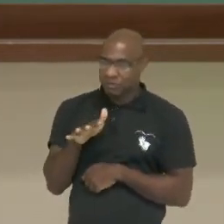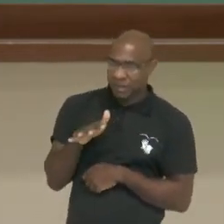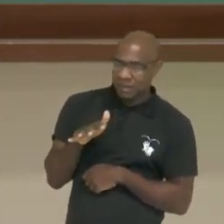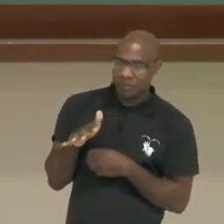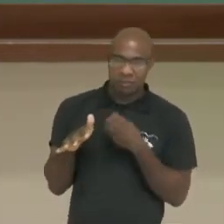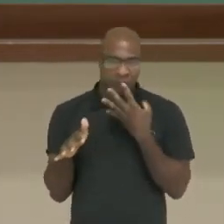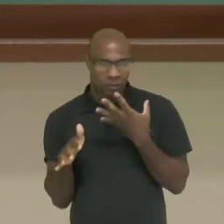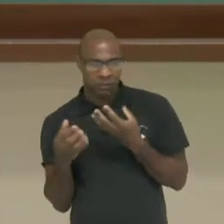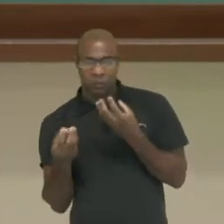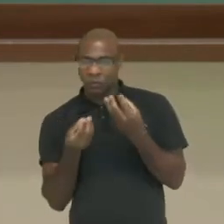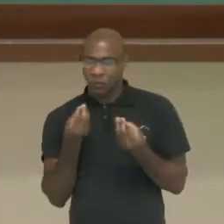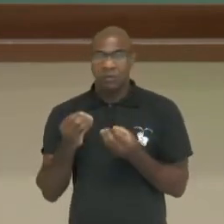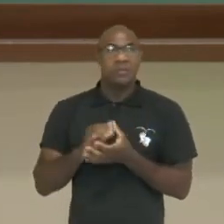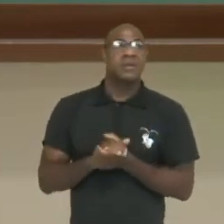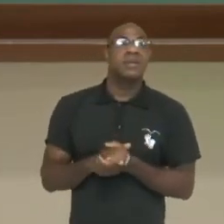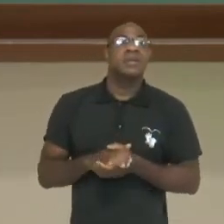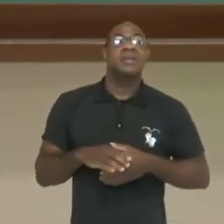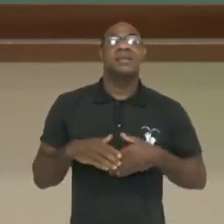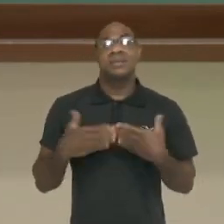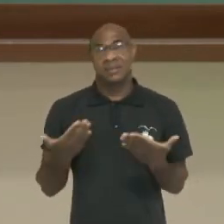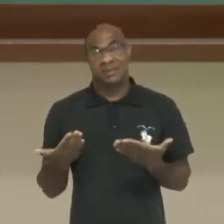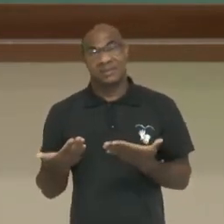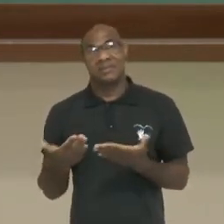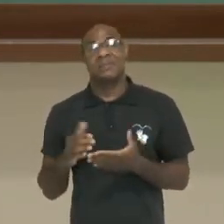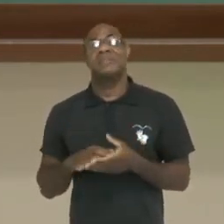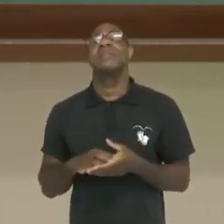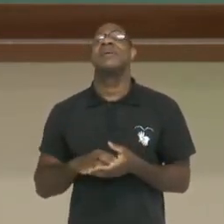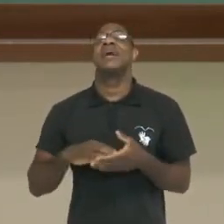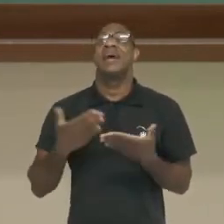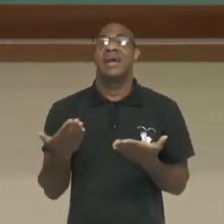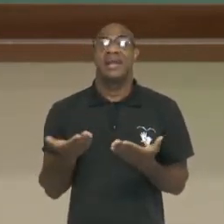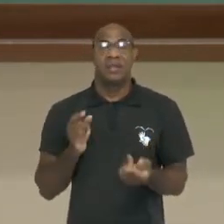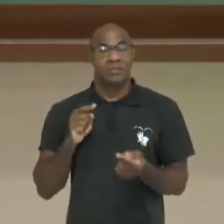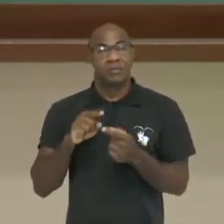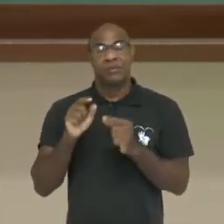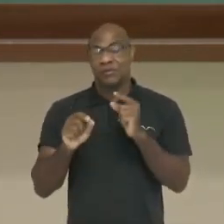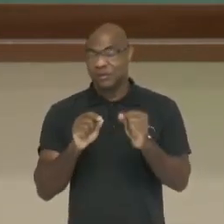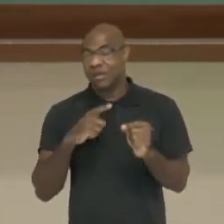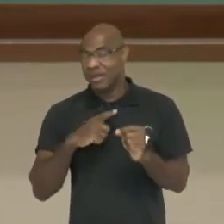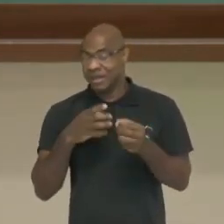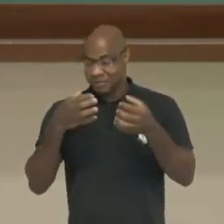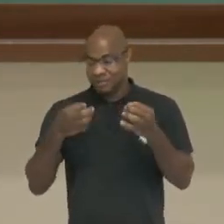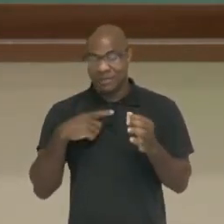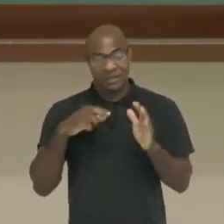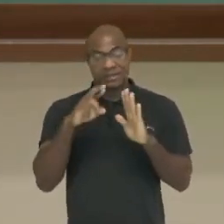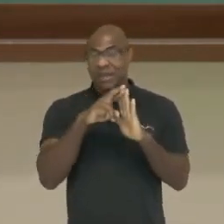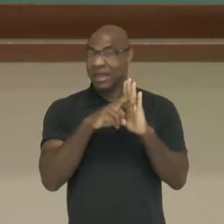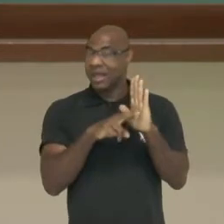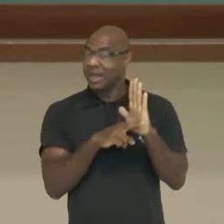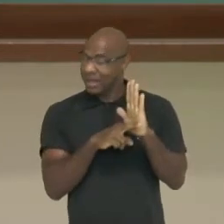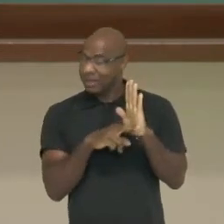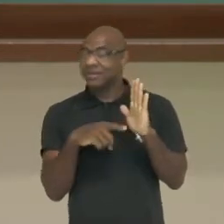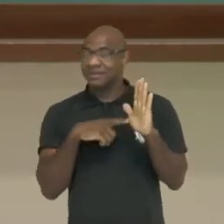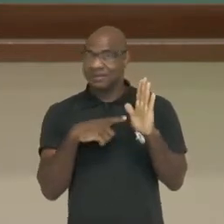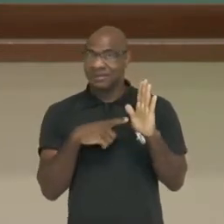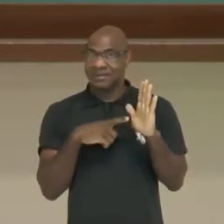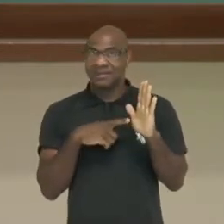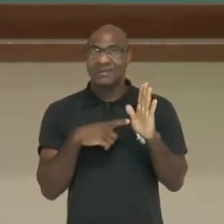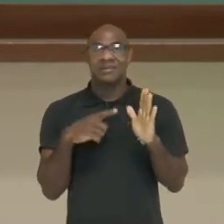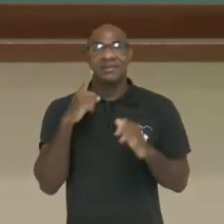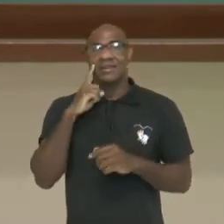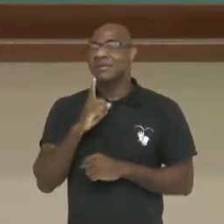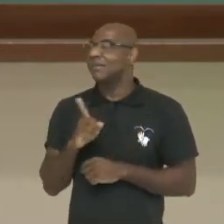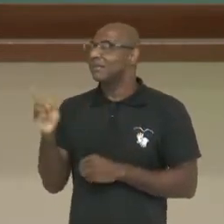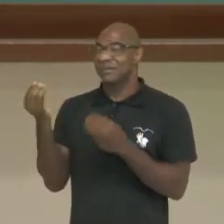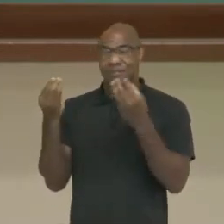que foi regular. Então, para que não haja essa subjetividade, são estabelecidos critérios como esses que estão postos aqui